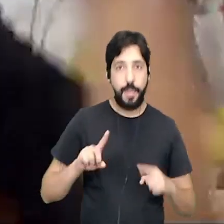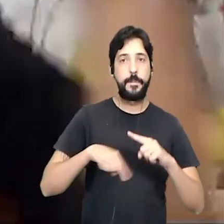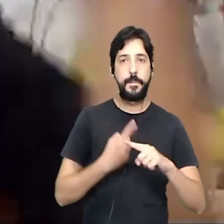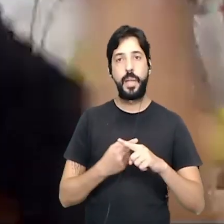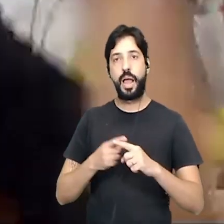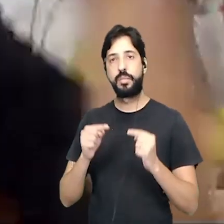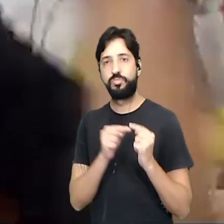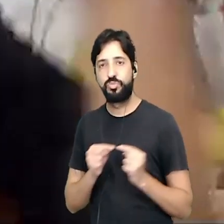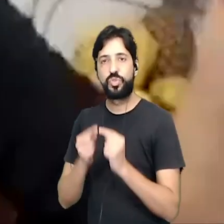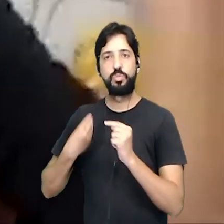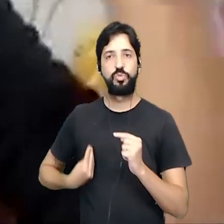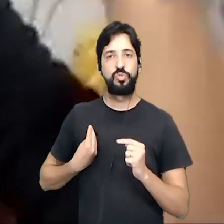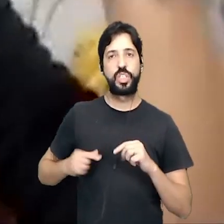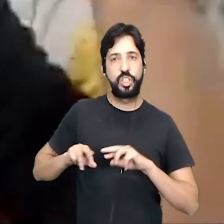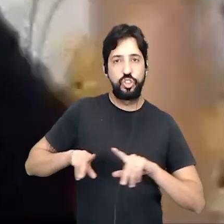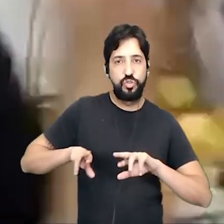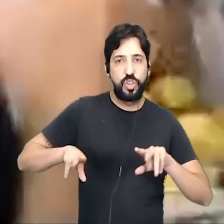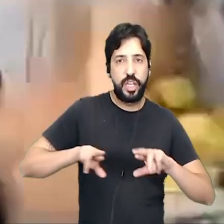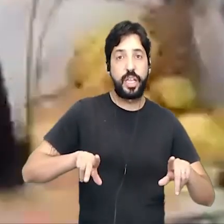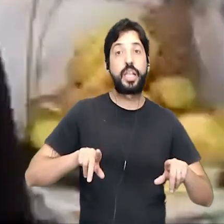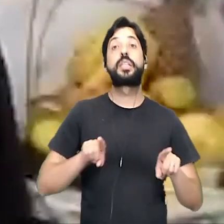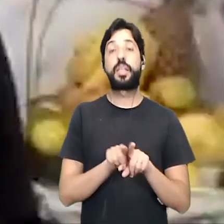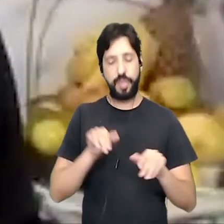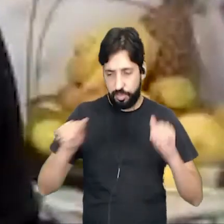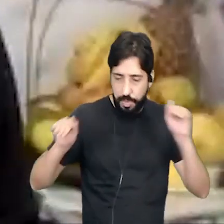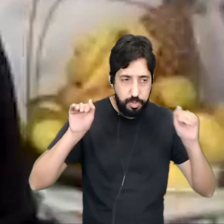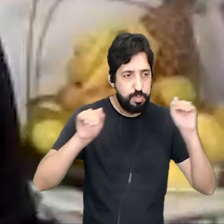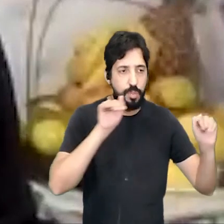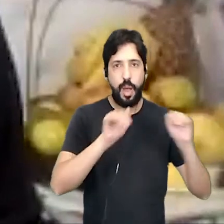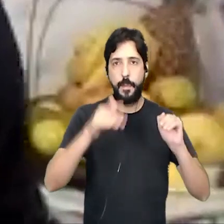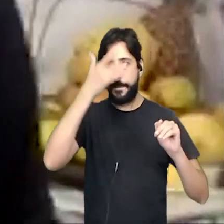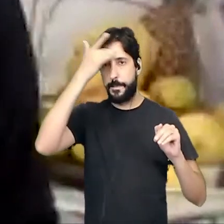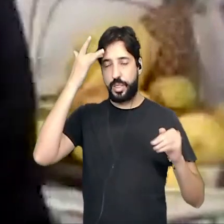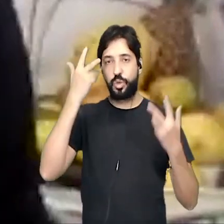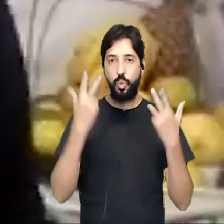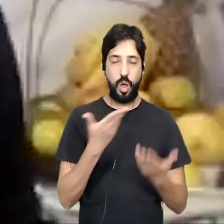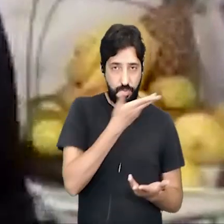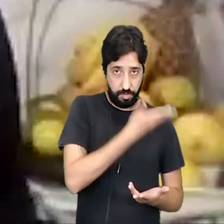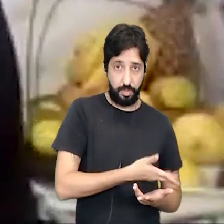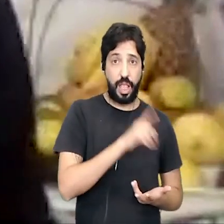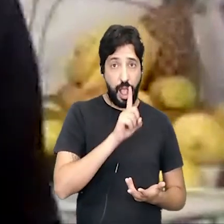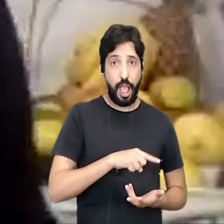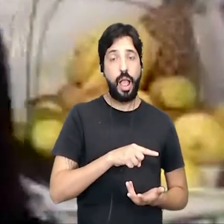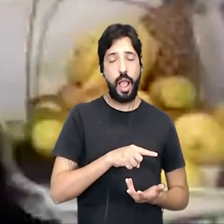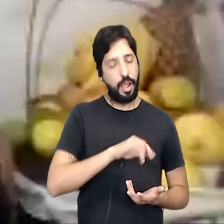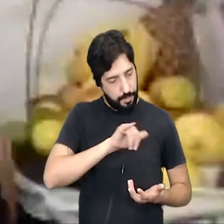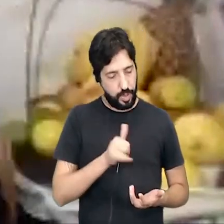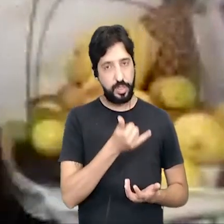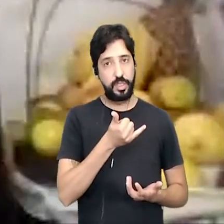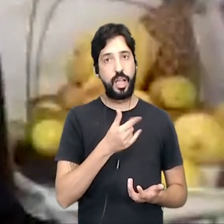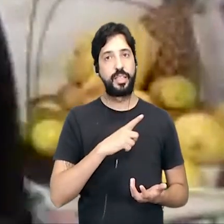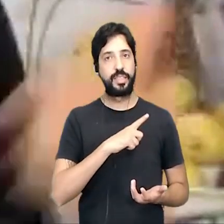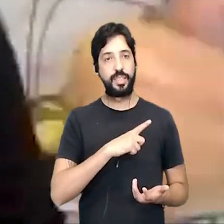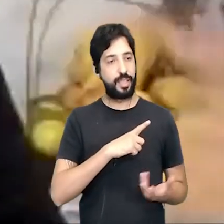os não-humanos, estando com os humanos, ao mesmo tempo trazendo esses chamamentos todos, que são dessas pessoas, como o Ailton